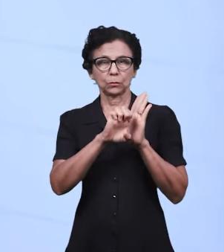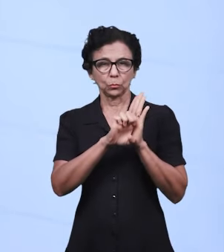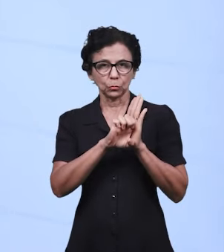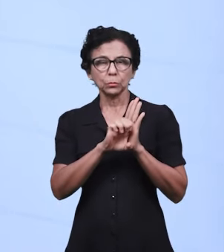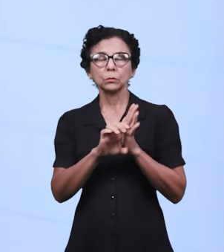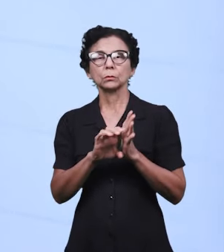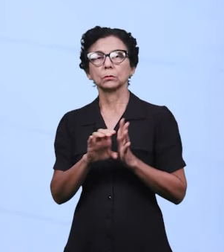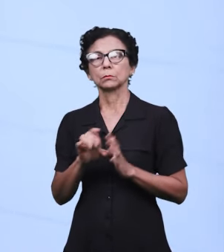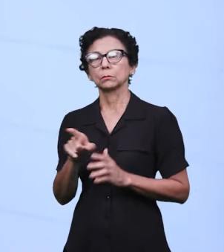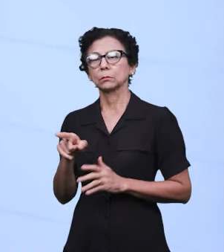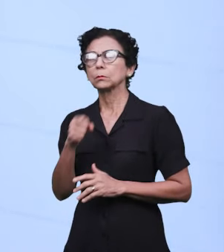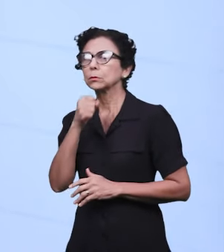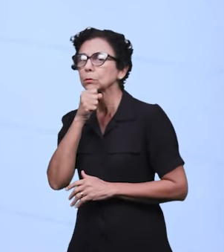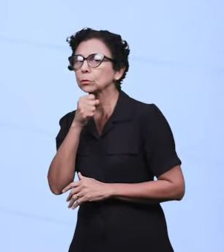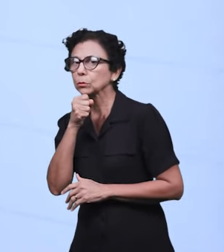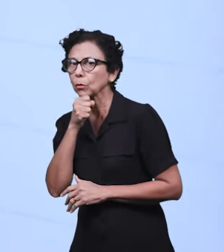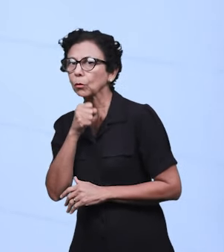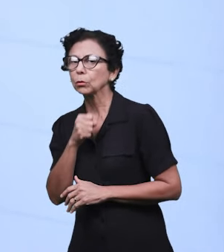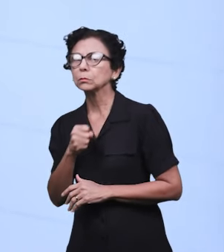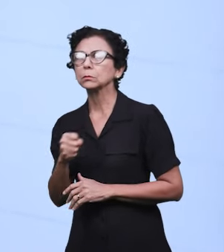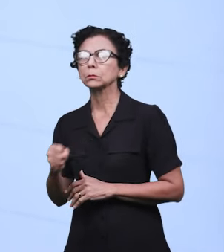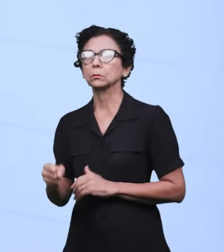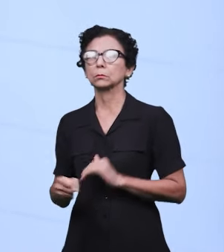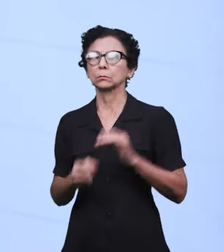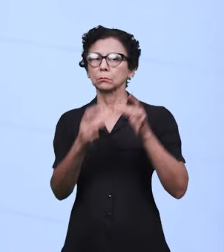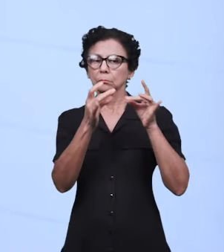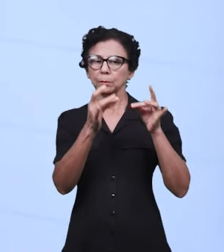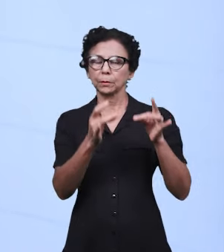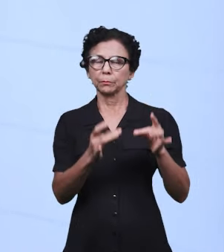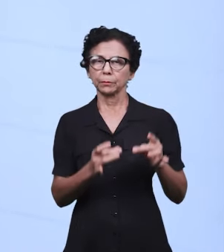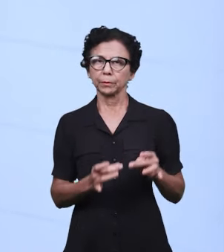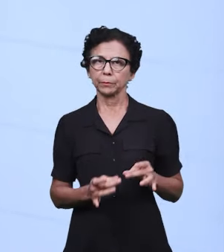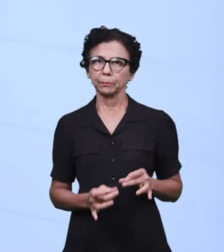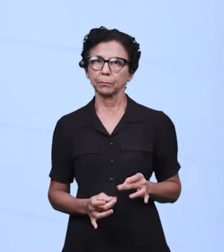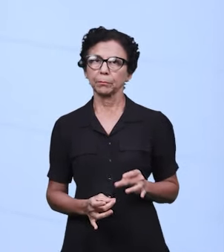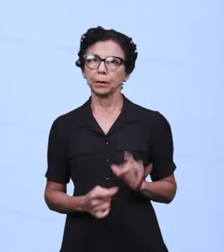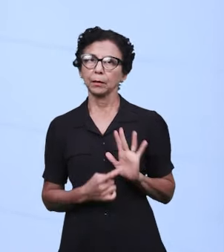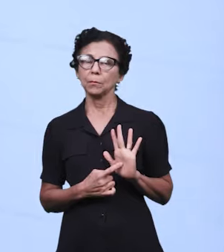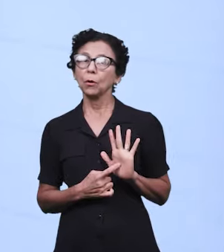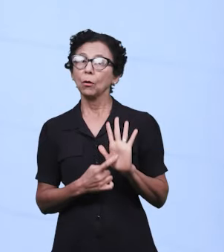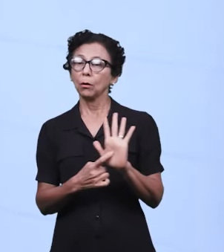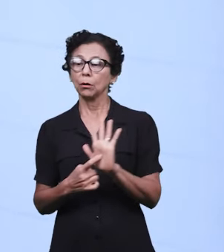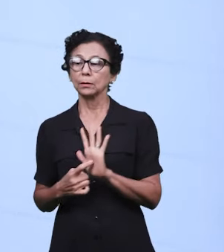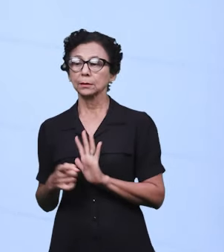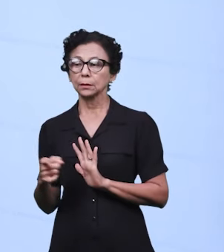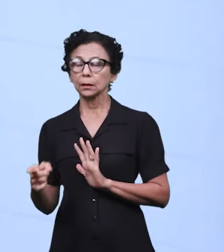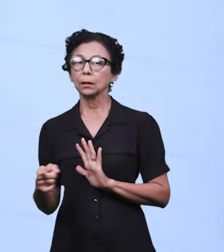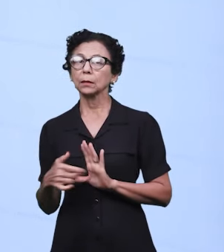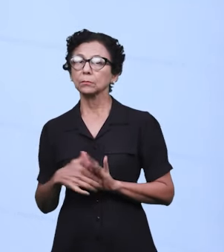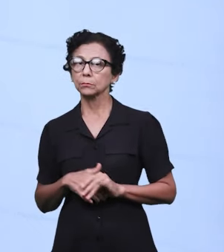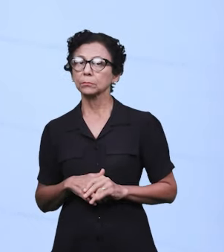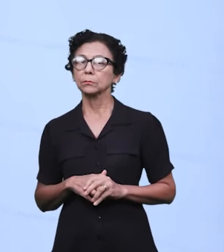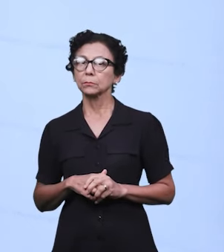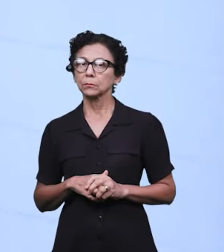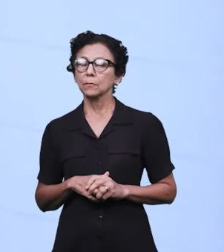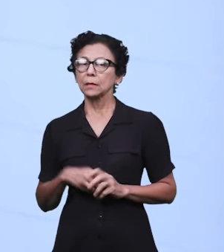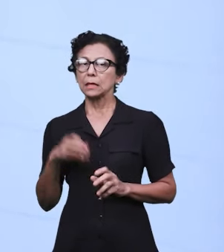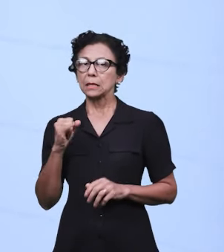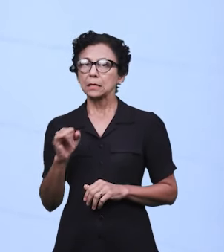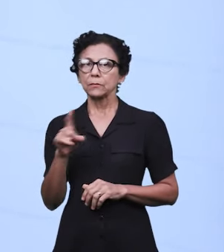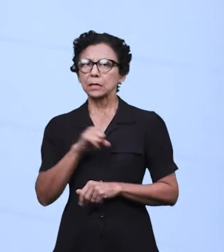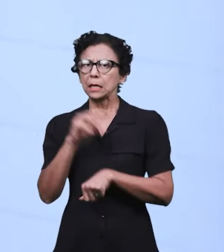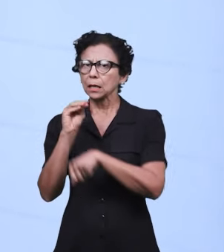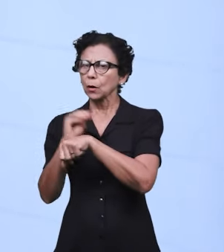da Pessoa Idosa, ele traz a criminalização do maltrato,